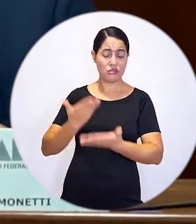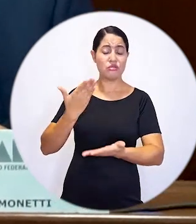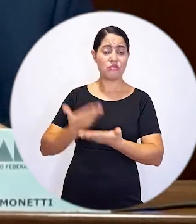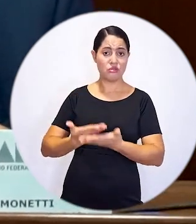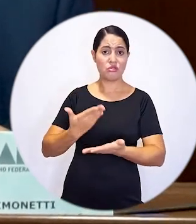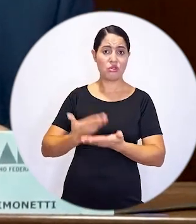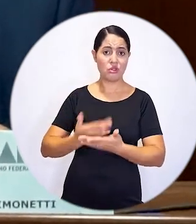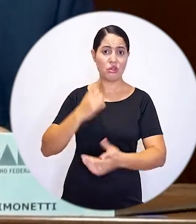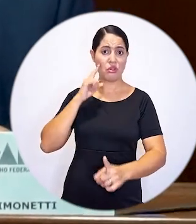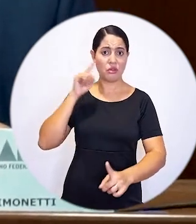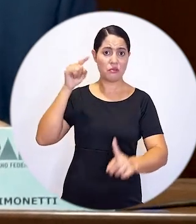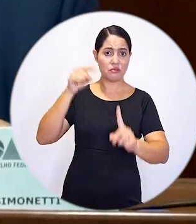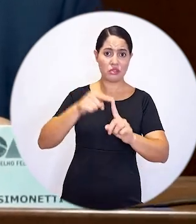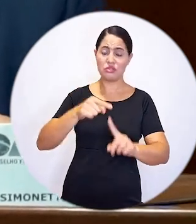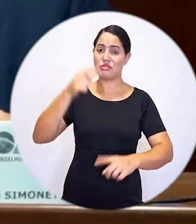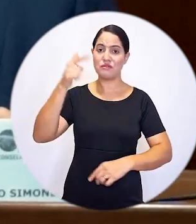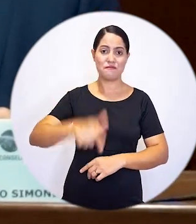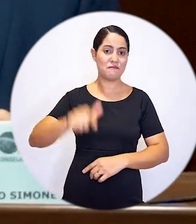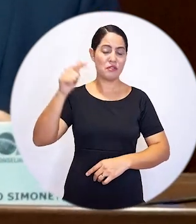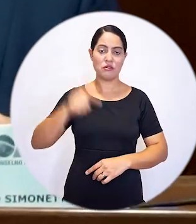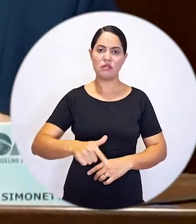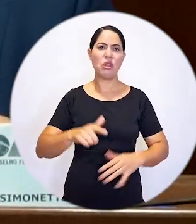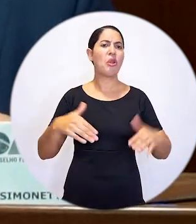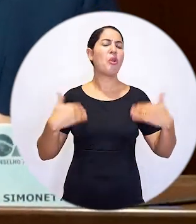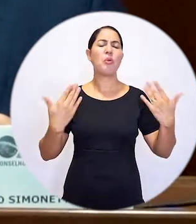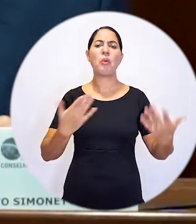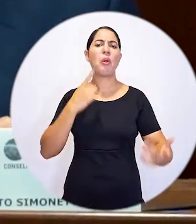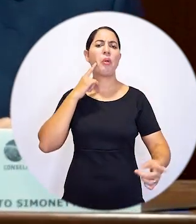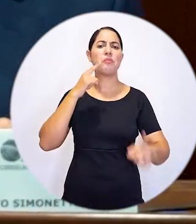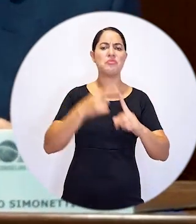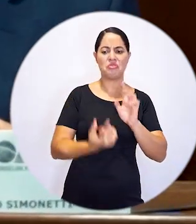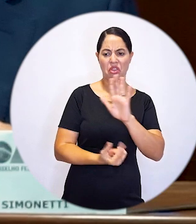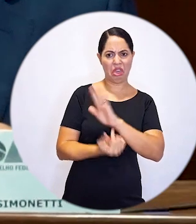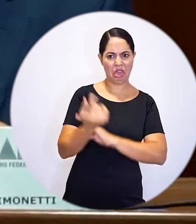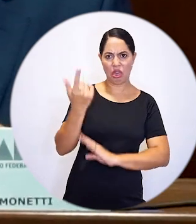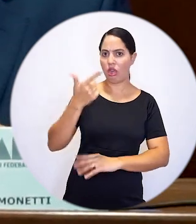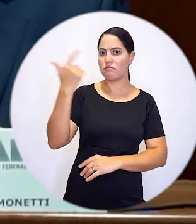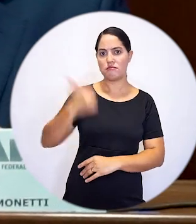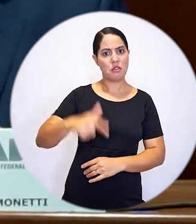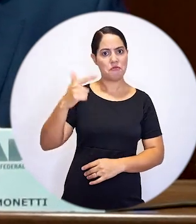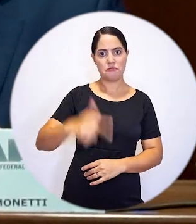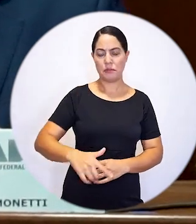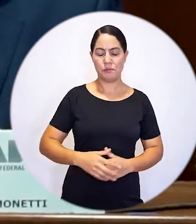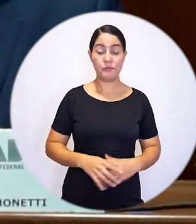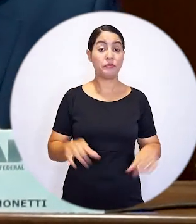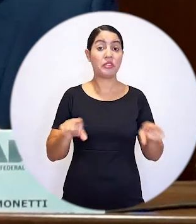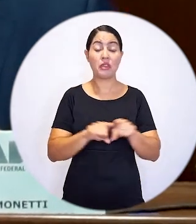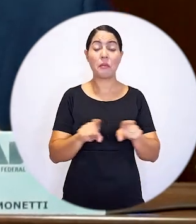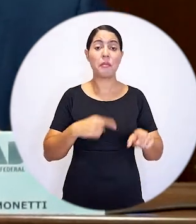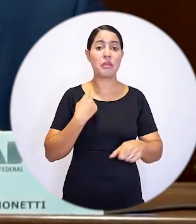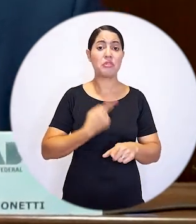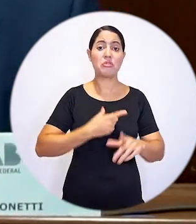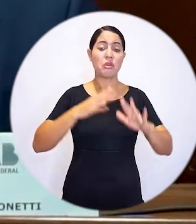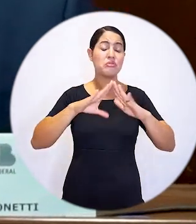escola, ela não tem uma finalidade de angariar recursos, ela